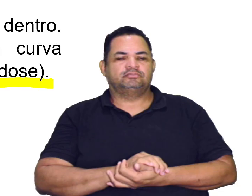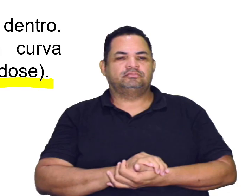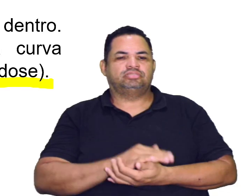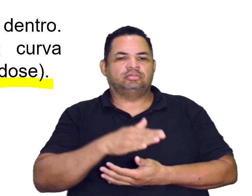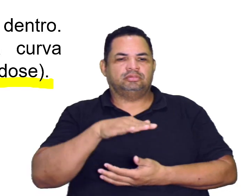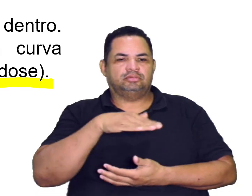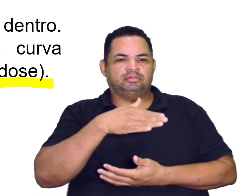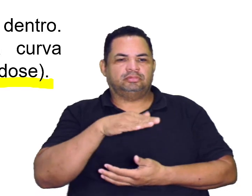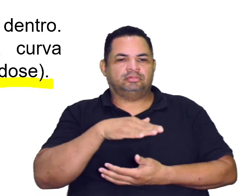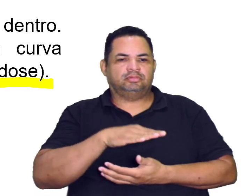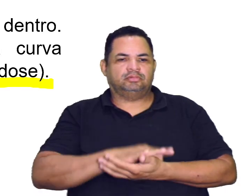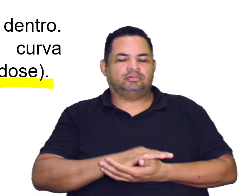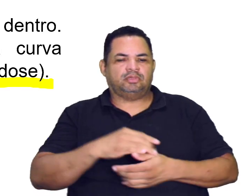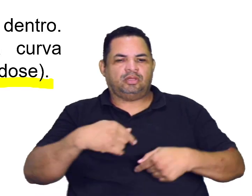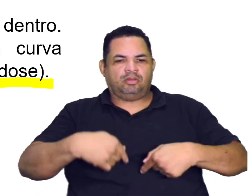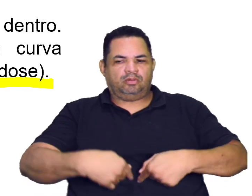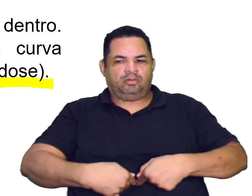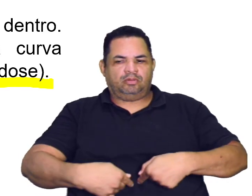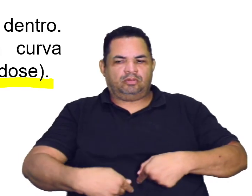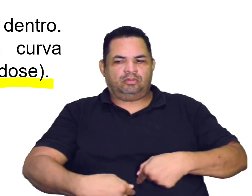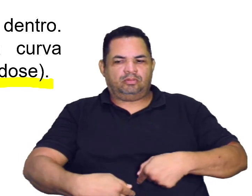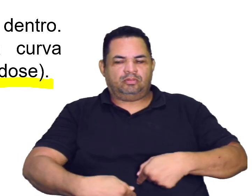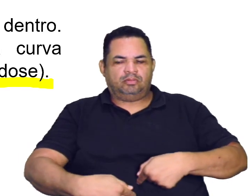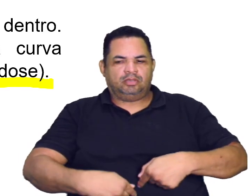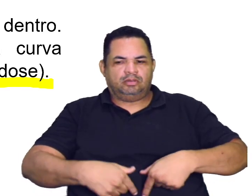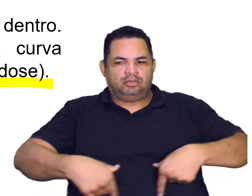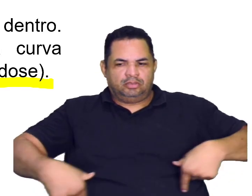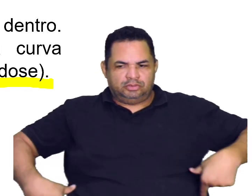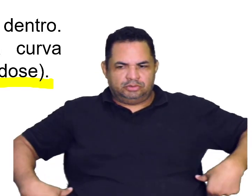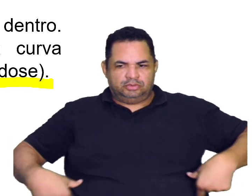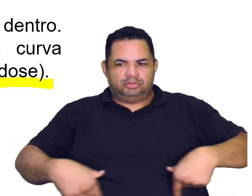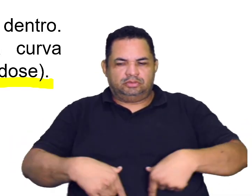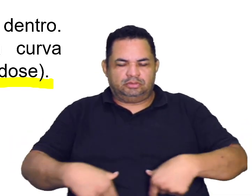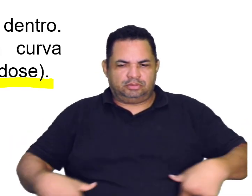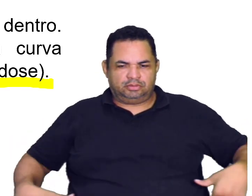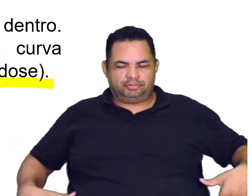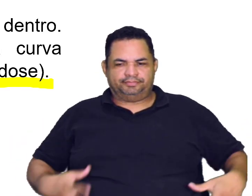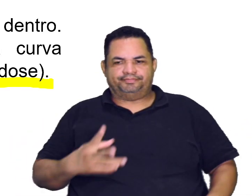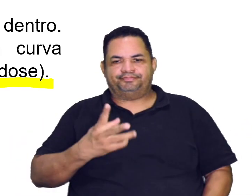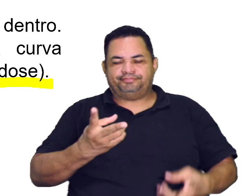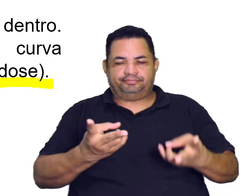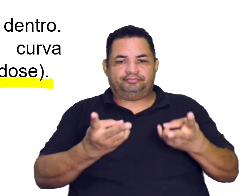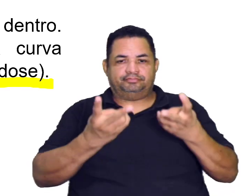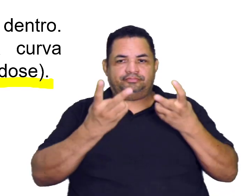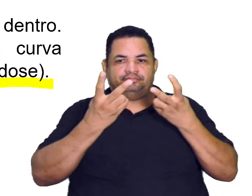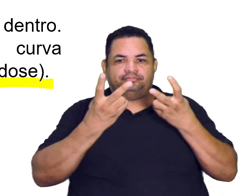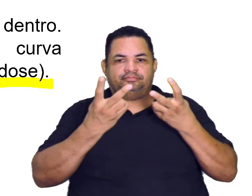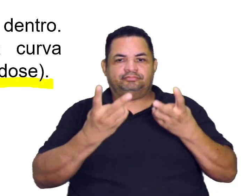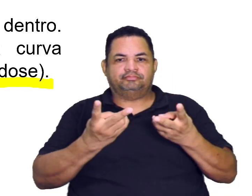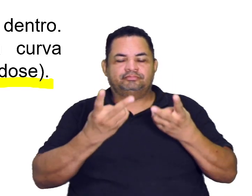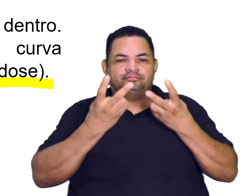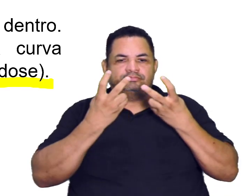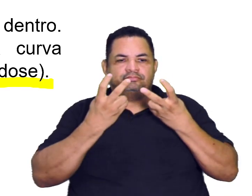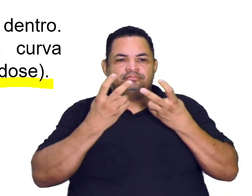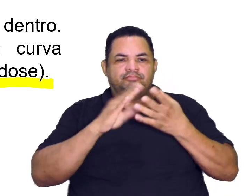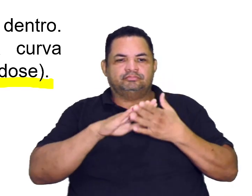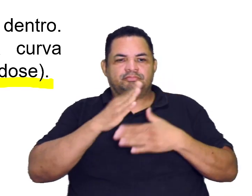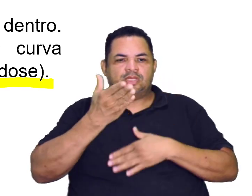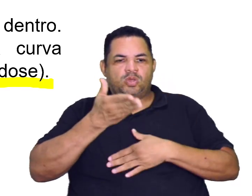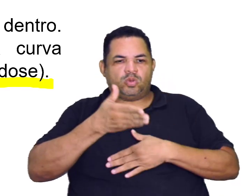mais ou menos na linha ali do nosso umbigo, da nossa cintura. Então a gente percebe, né, que há uma